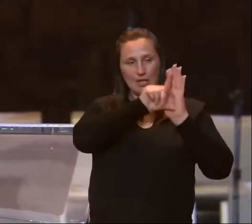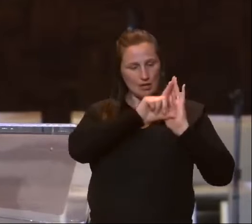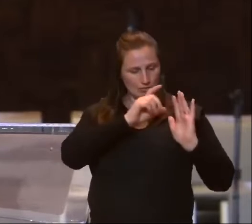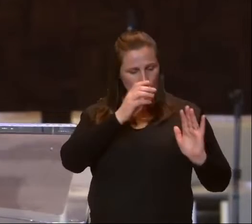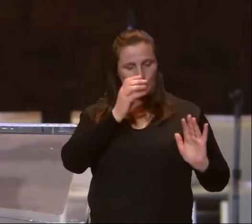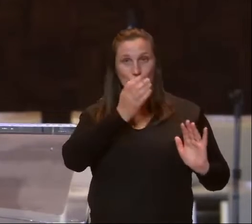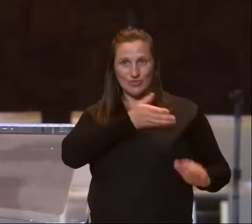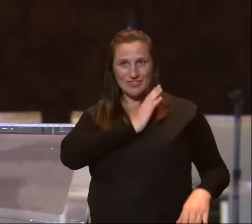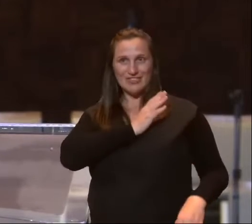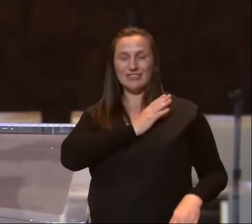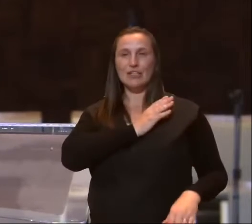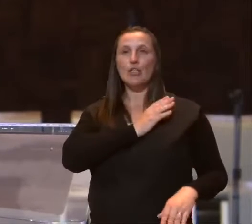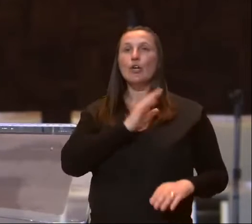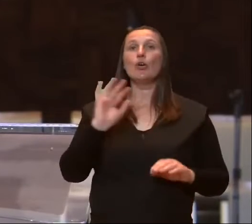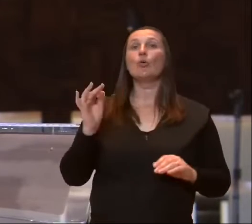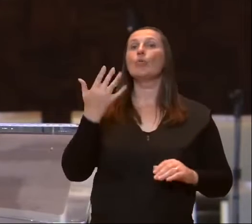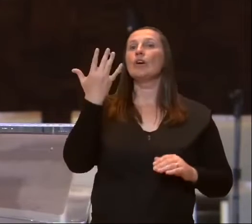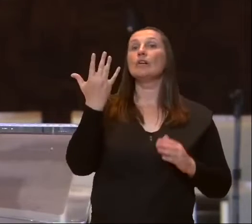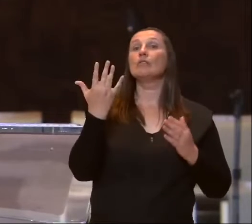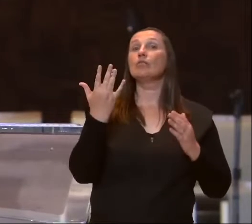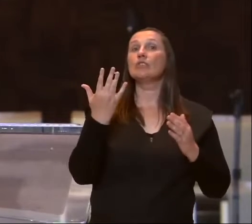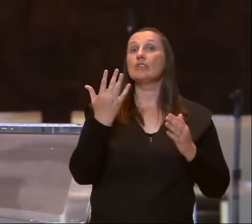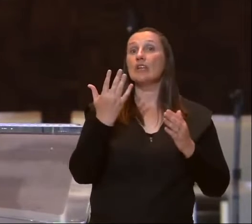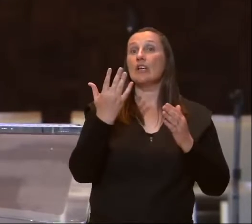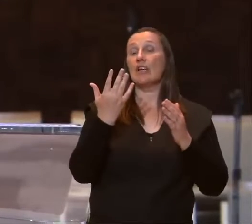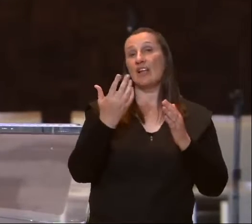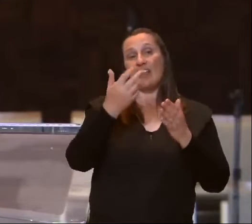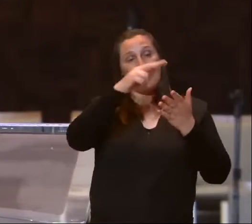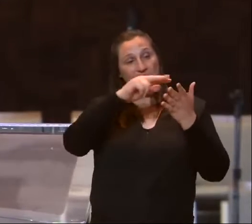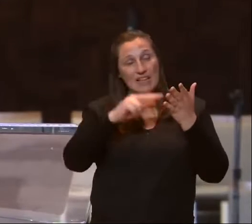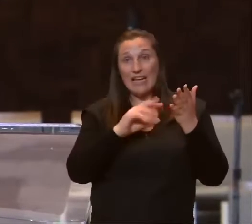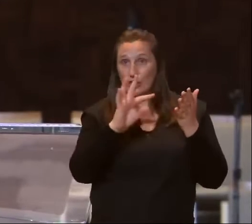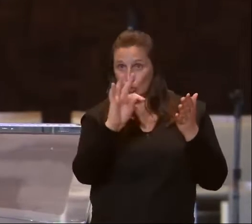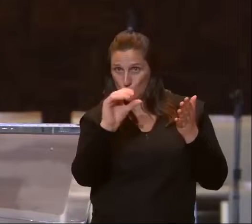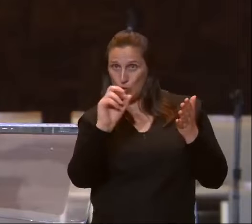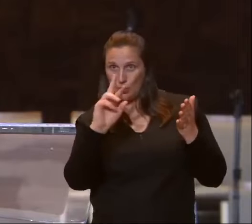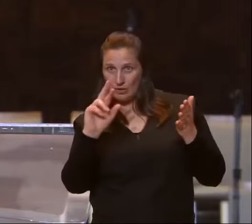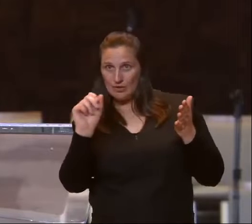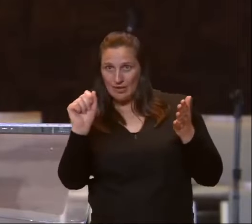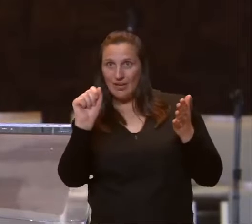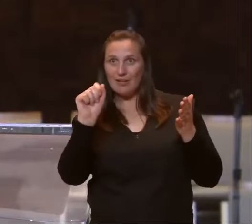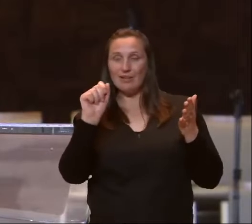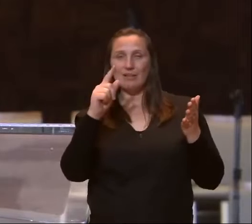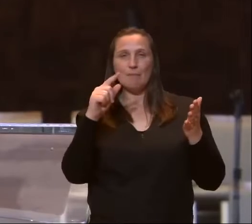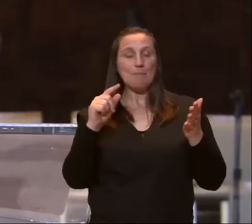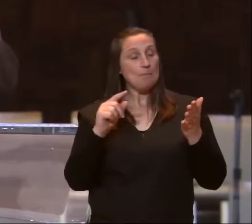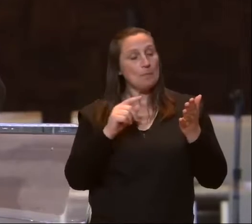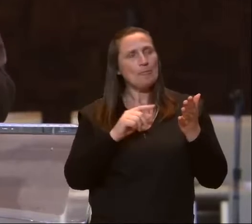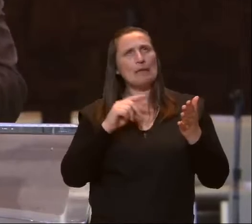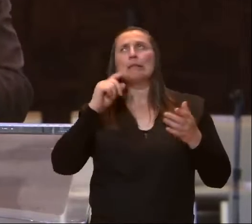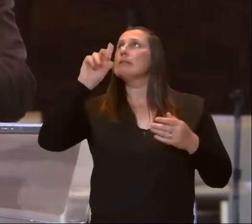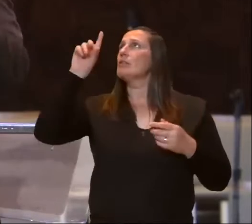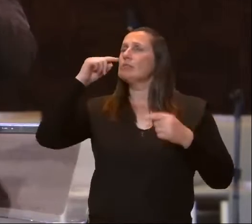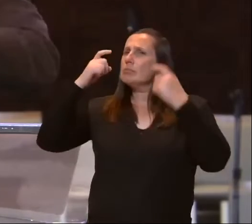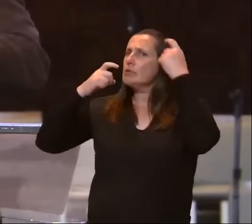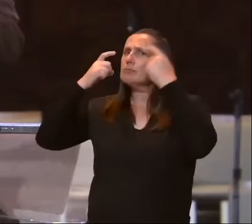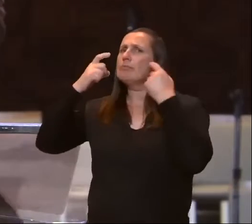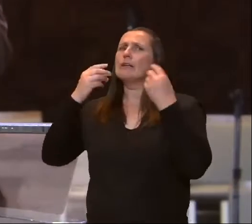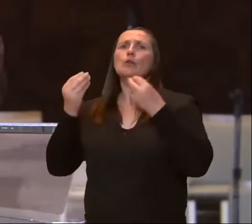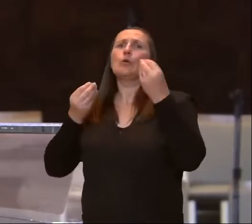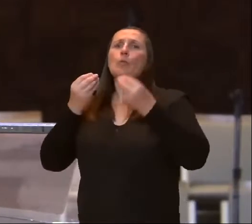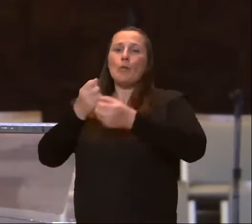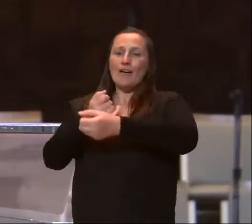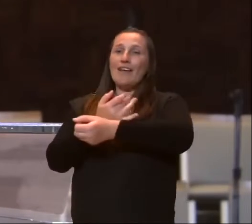Torá, 5 livros, os Salmos também são divididos em 5 livros. E de uma certa maneira, Deus está preocupado também com as